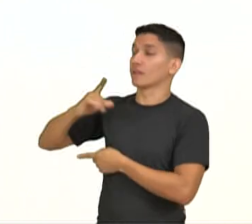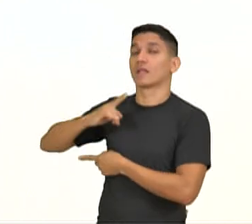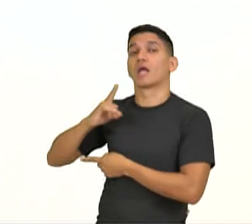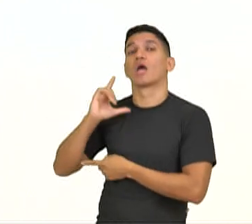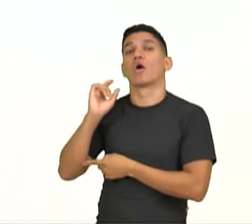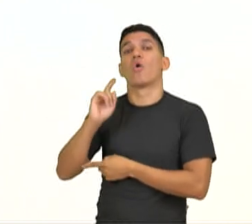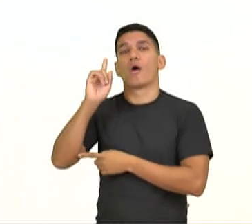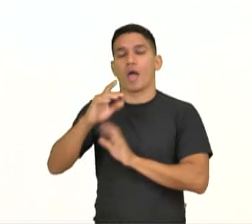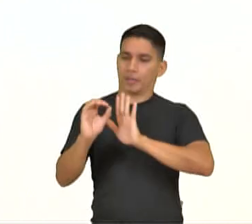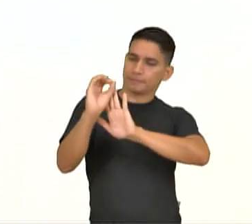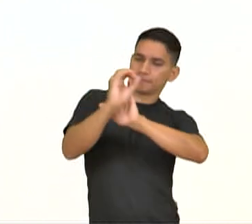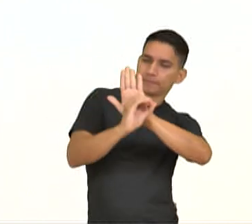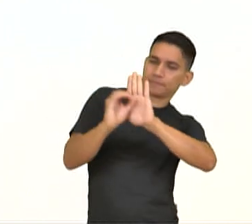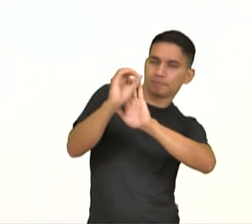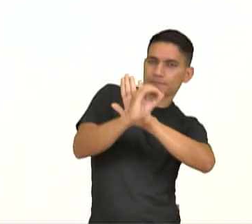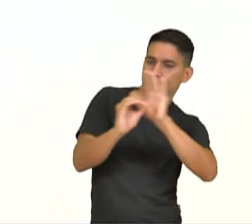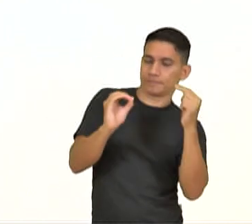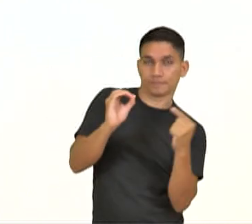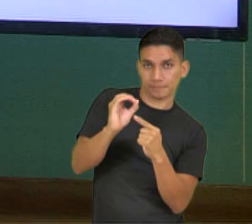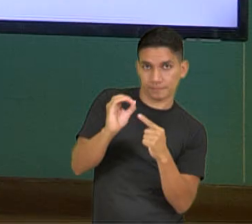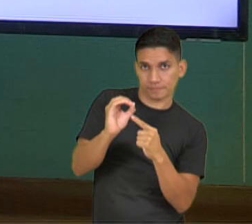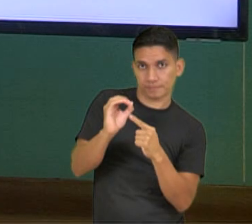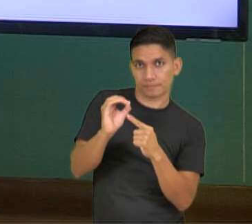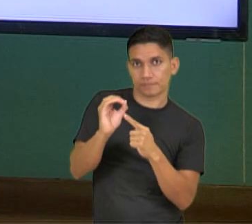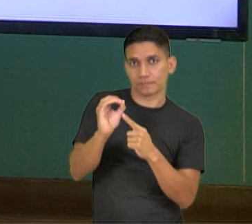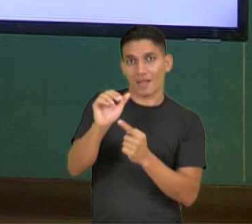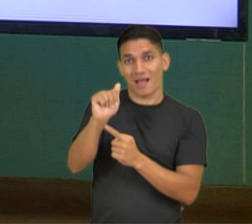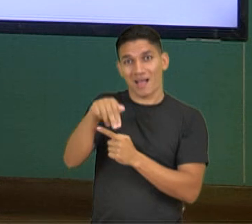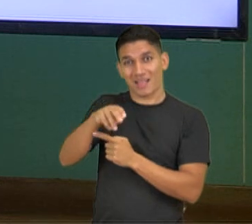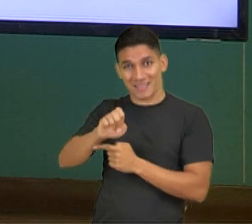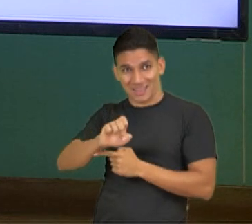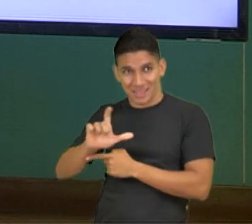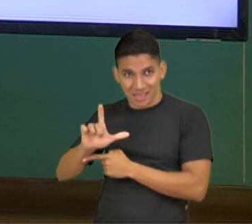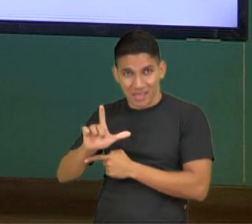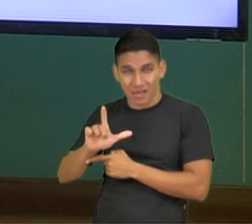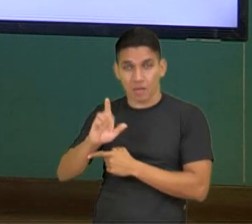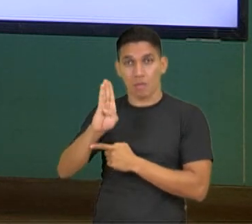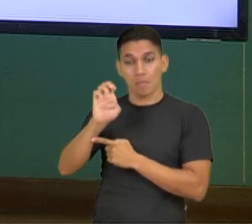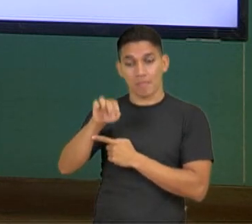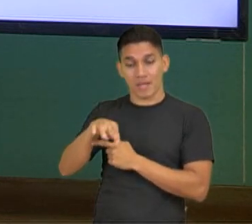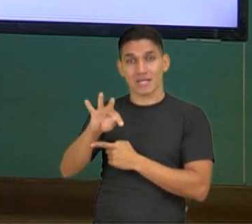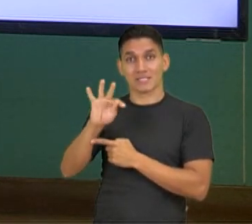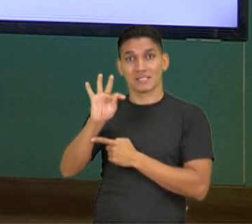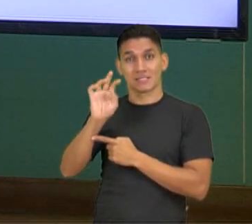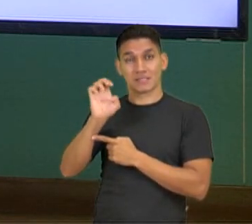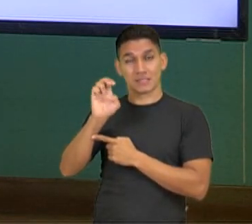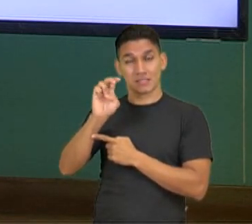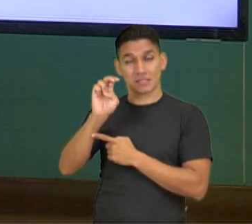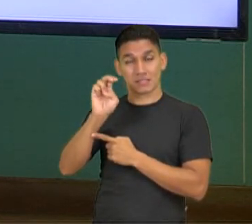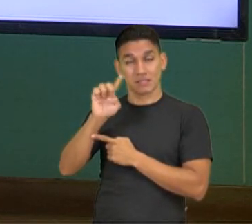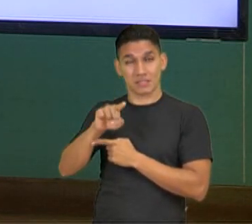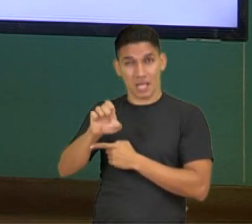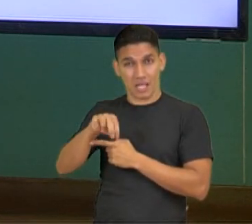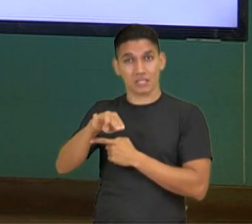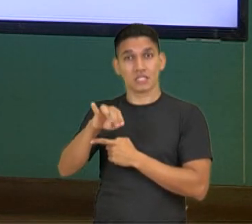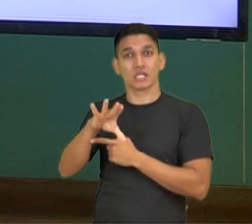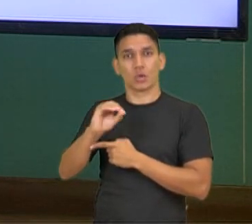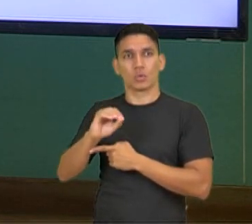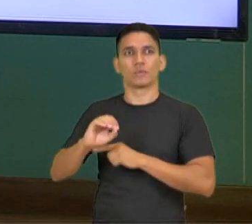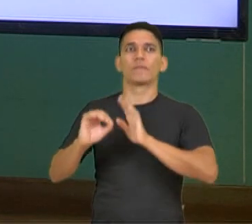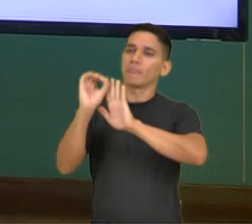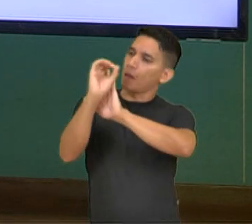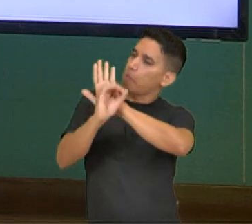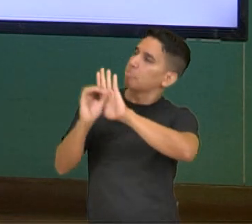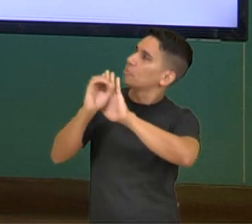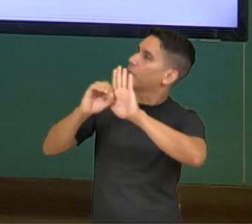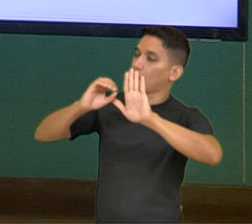o anel aromático, tá? Só ele, o anel benzênico. Aqui nós temos a cadeia carbônica